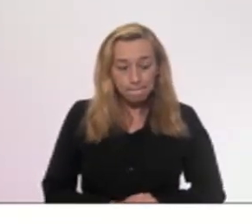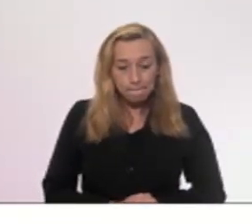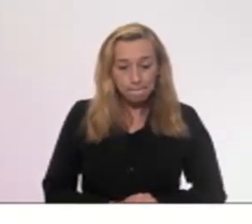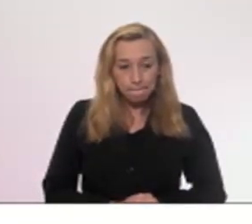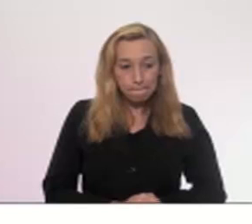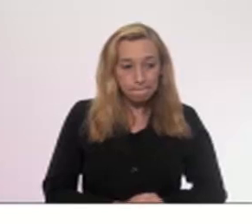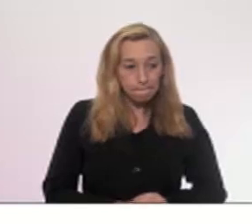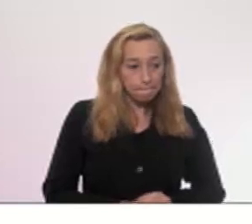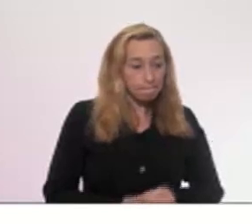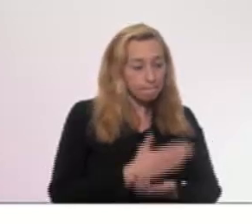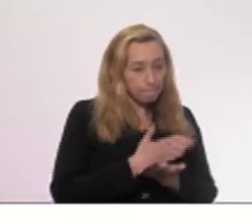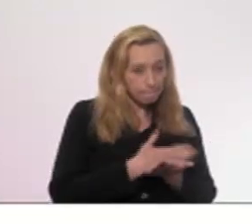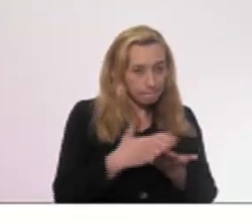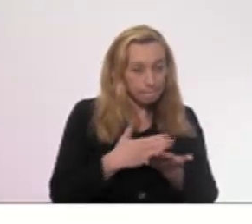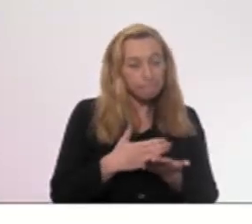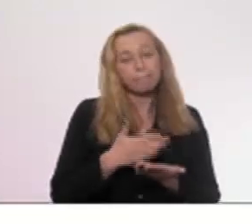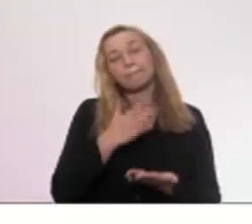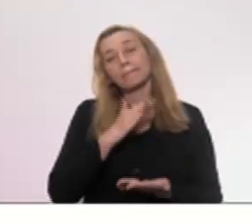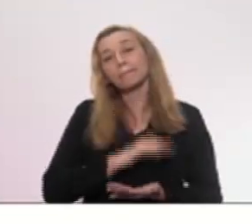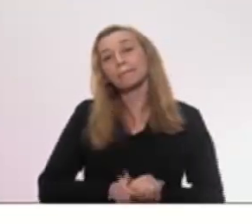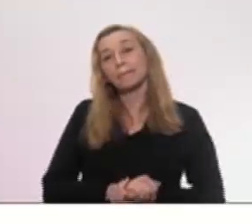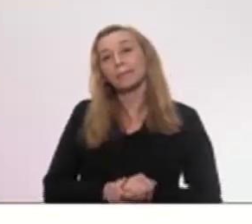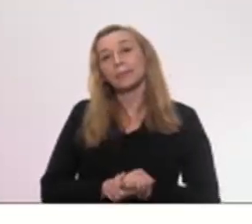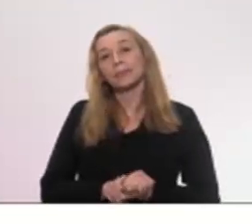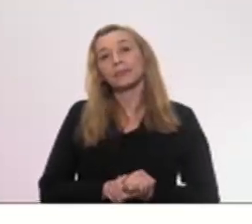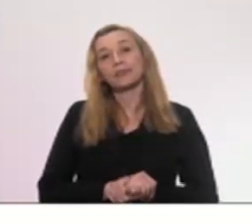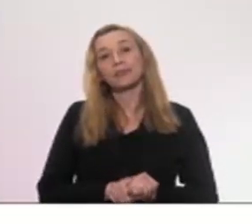esta introdução,